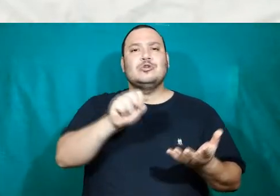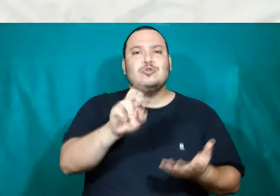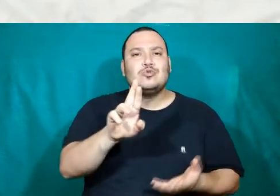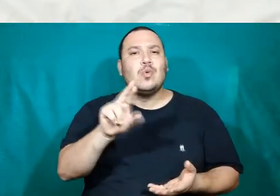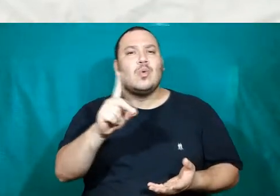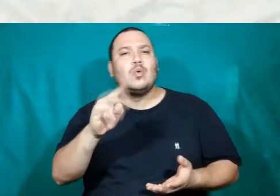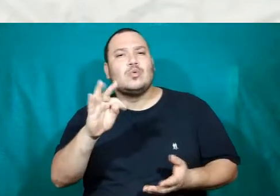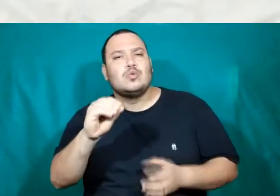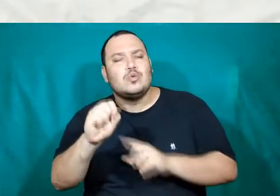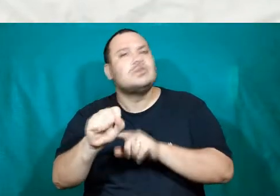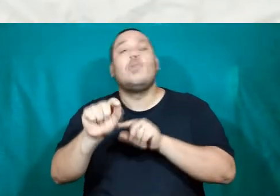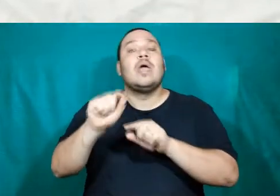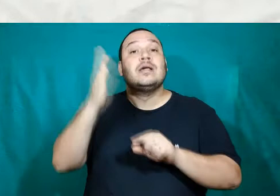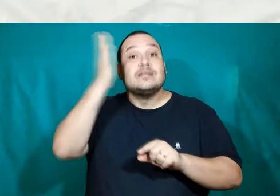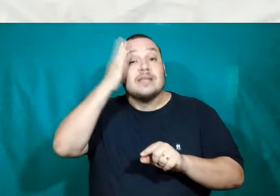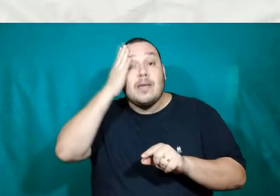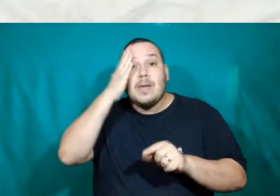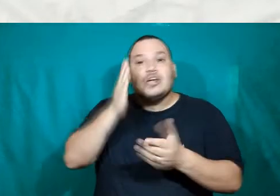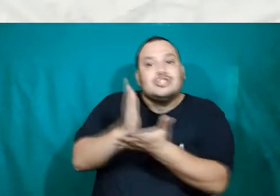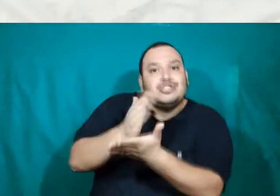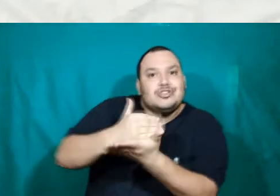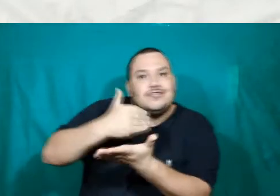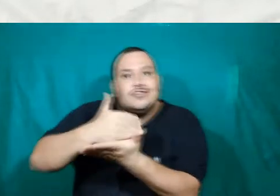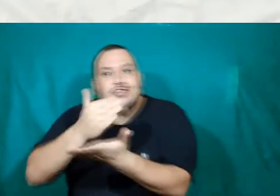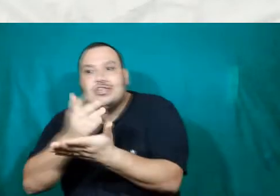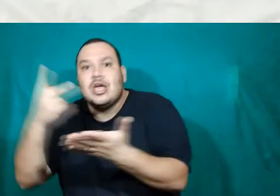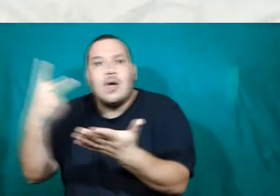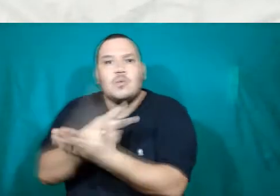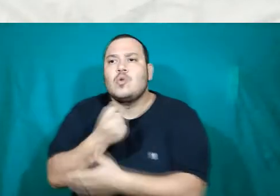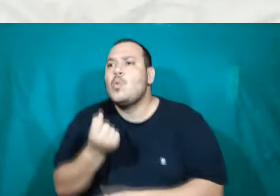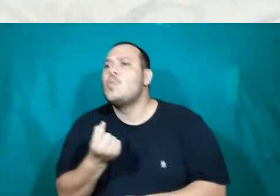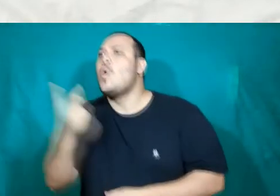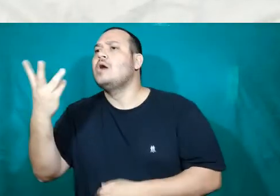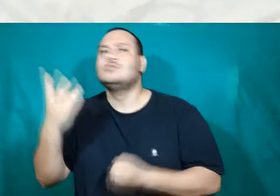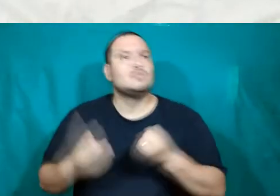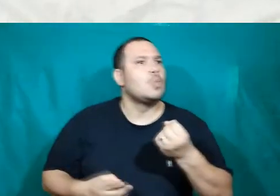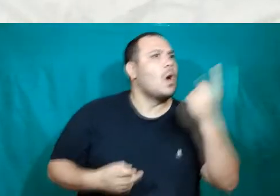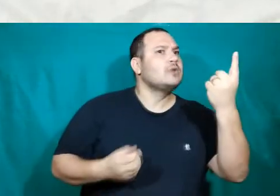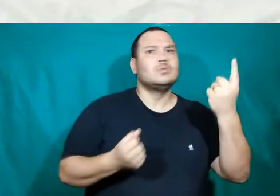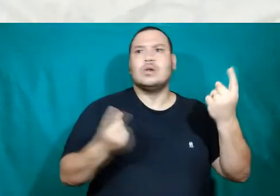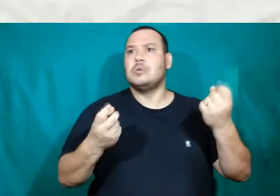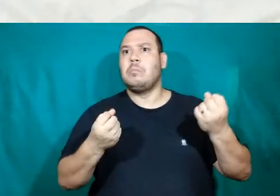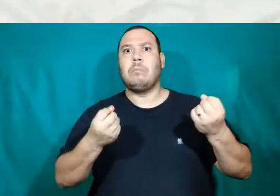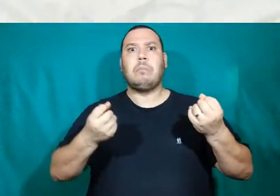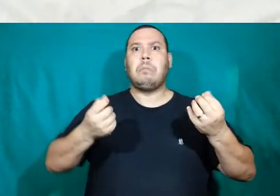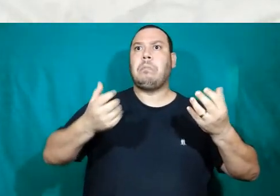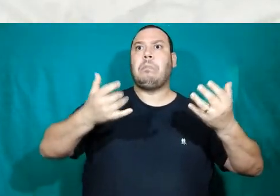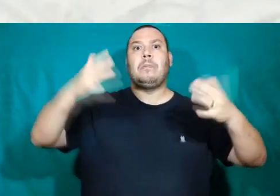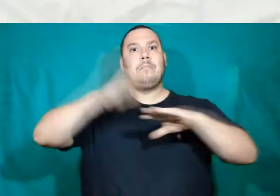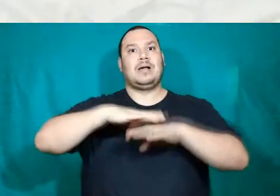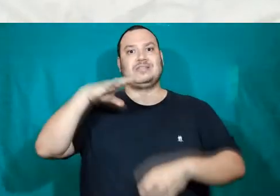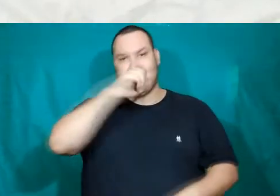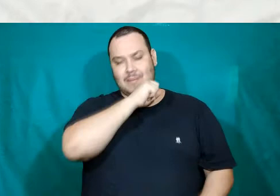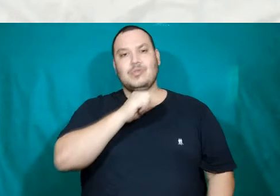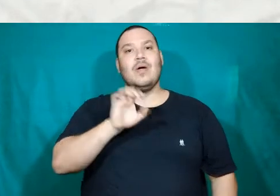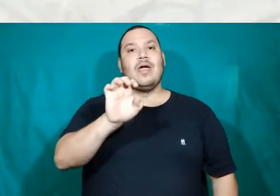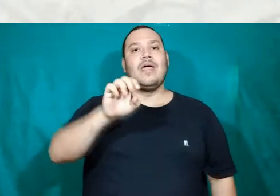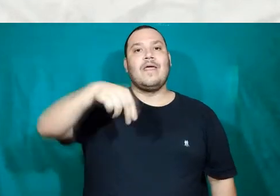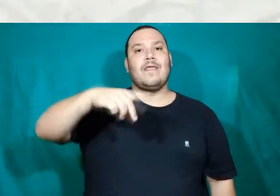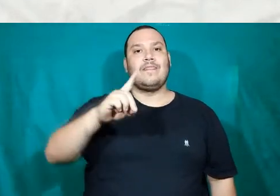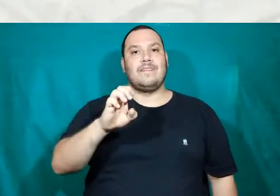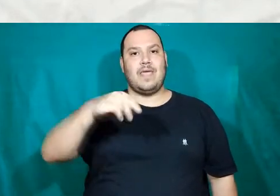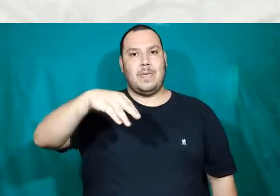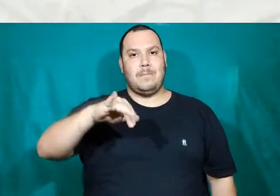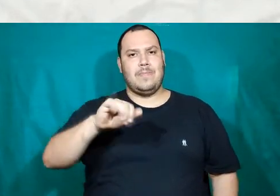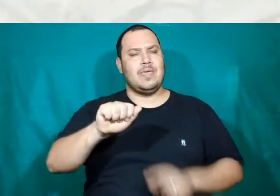e como elas se distribuem nas regiões. Começando pela endemia. Uma doença é chamada endêmica quando é recorrente numa